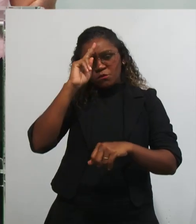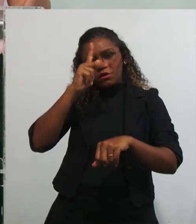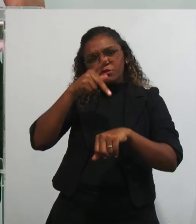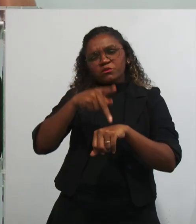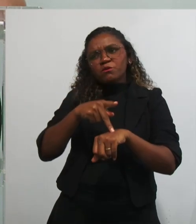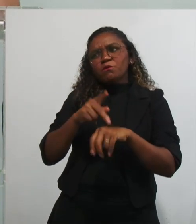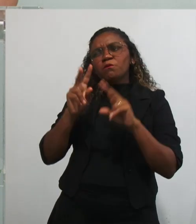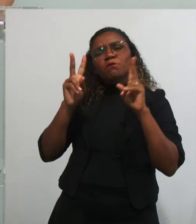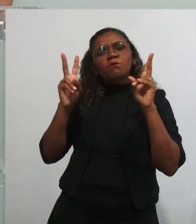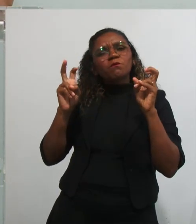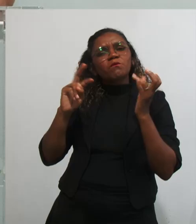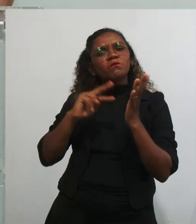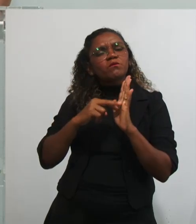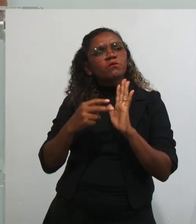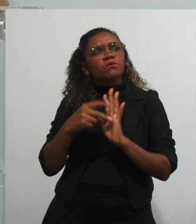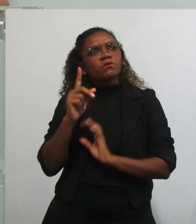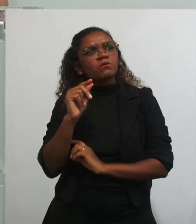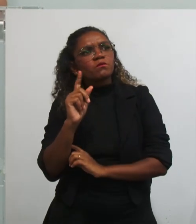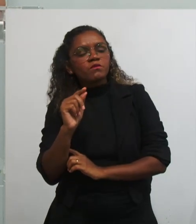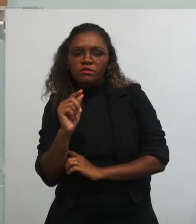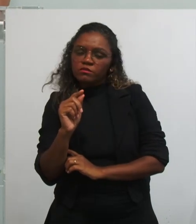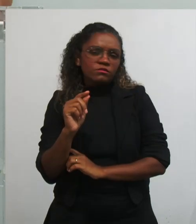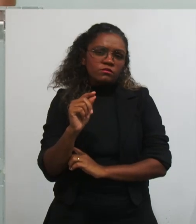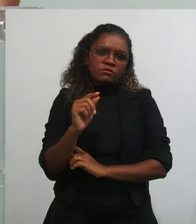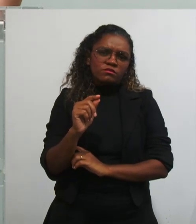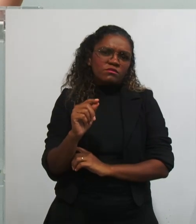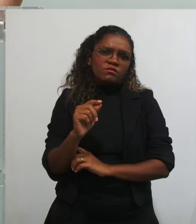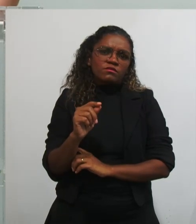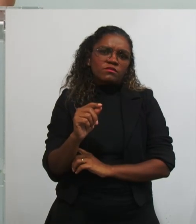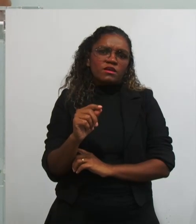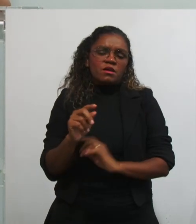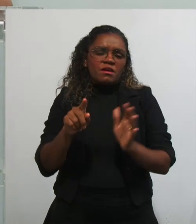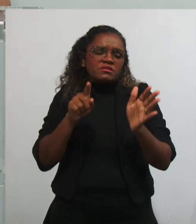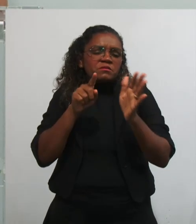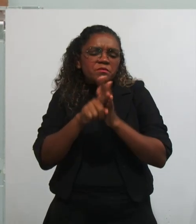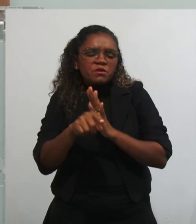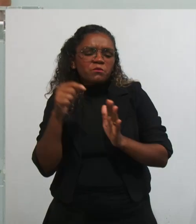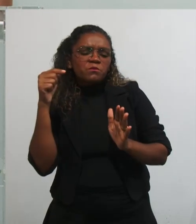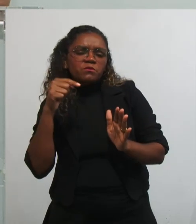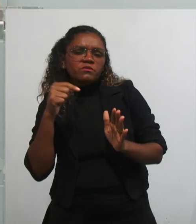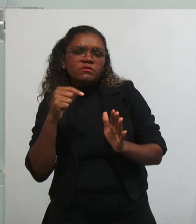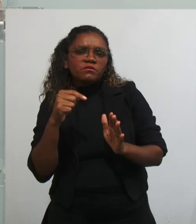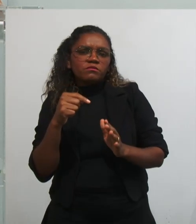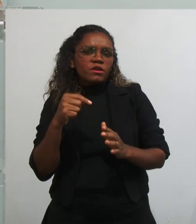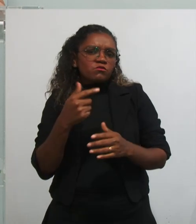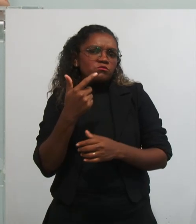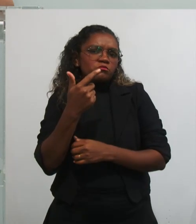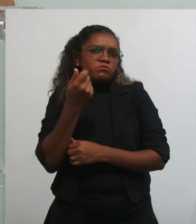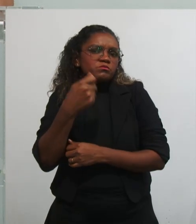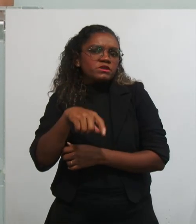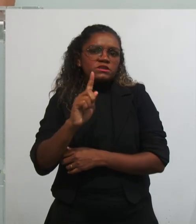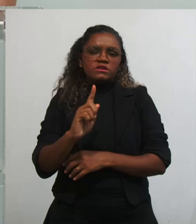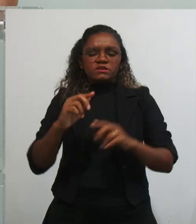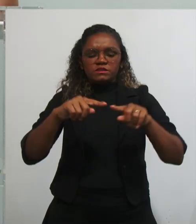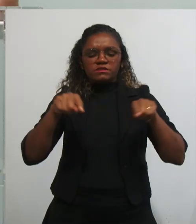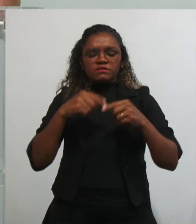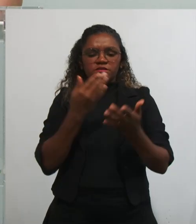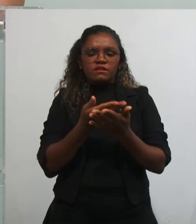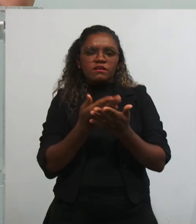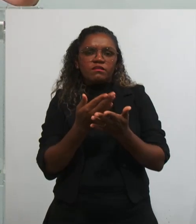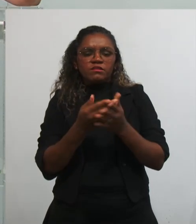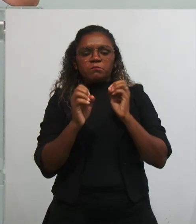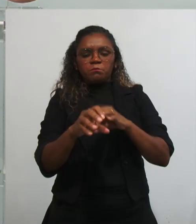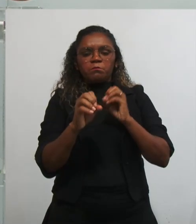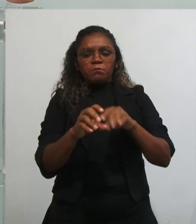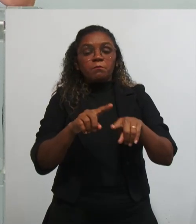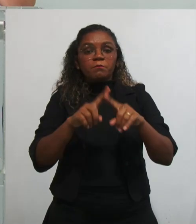dizer? Gente, esse tipo de questão não se trabalha mais em sala de aula. Não é o que o autor quis dizer, é o que